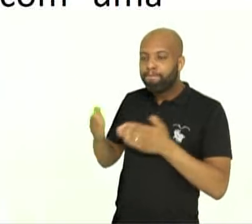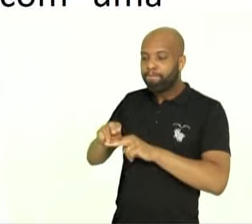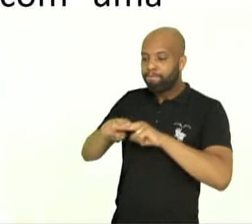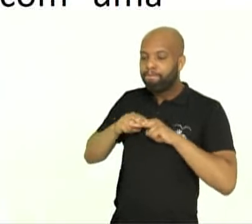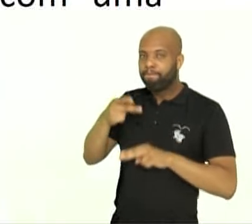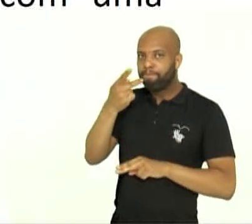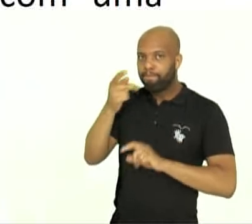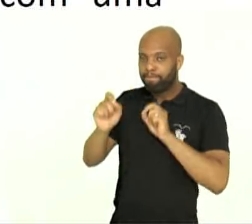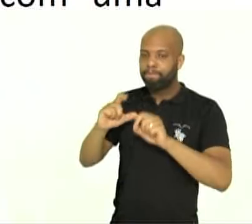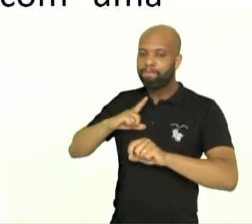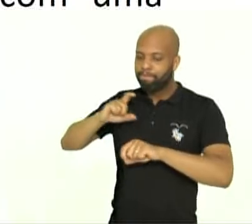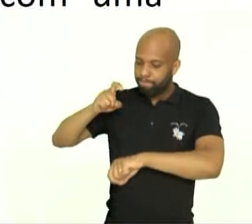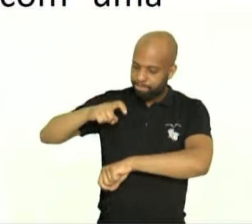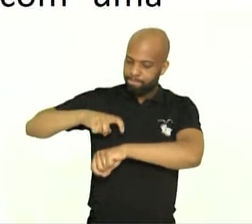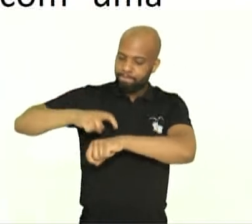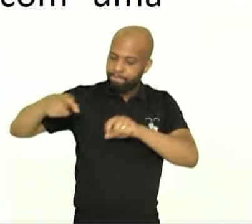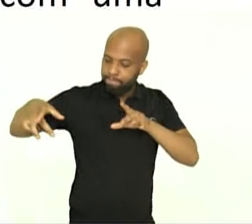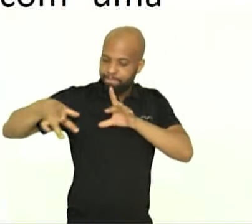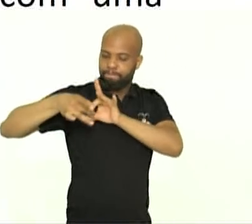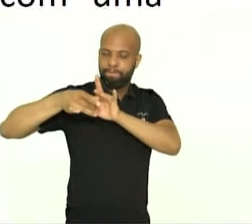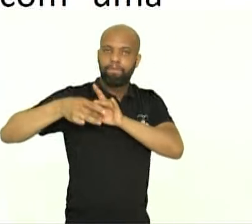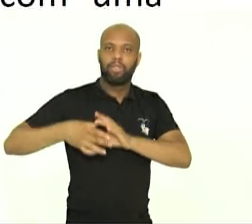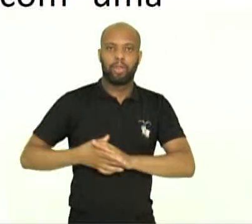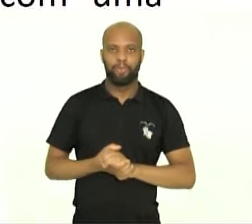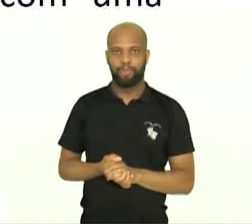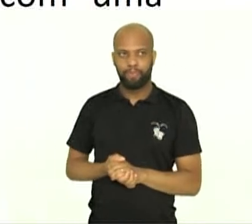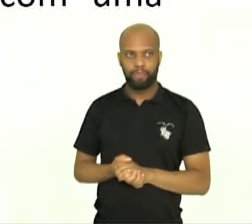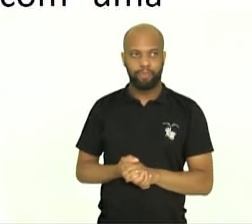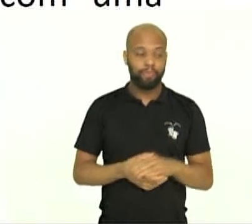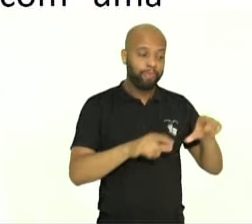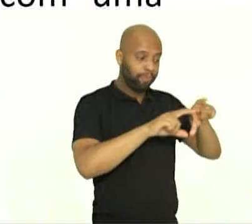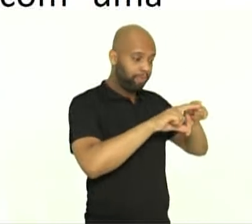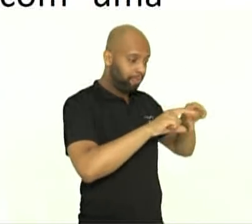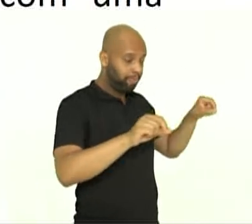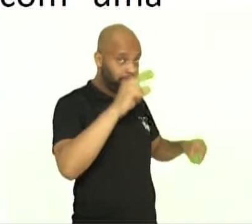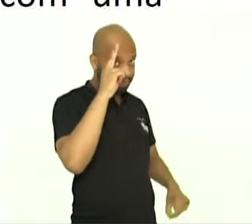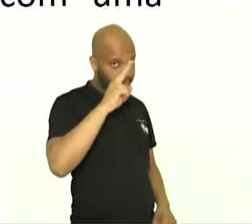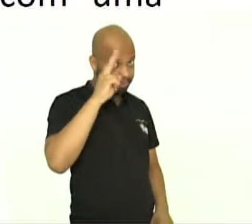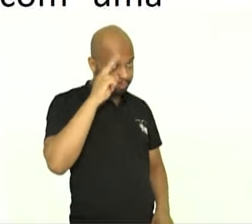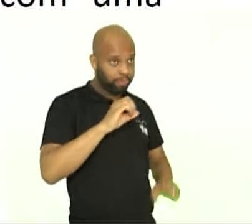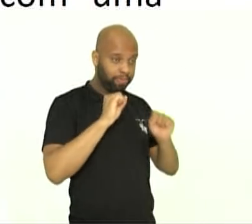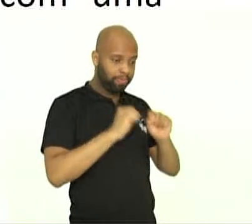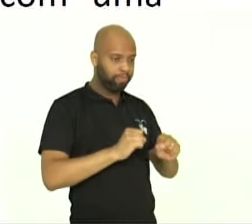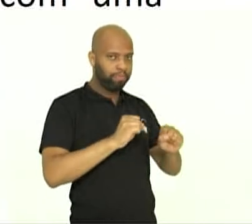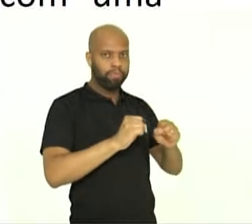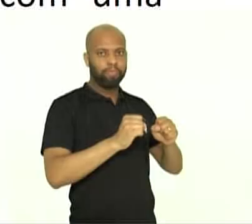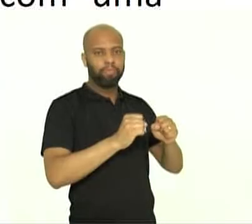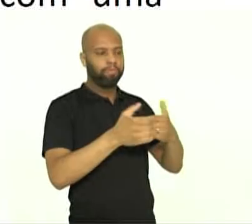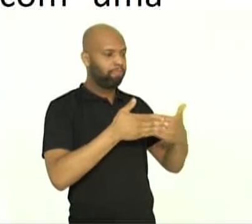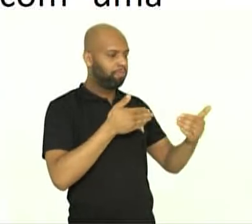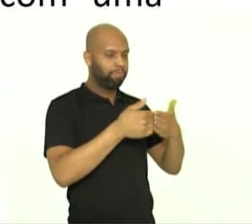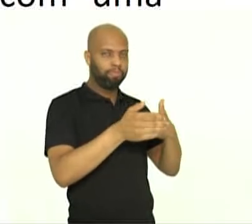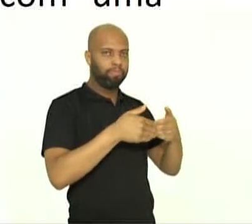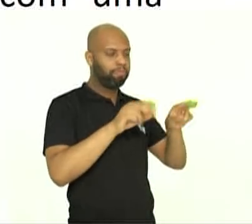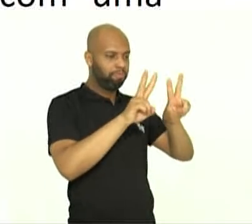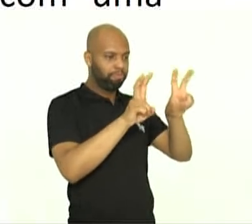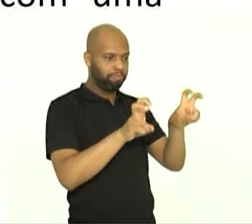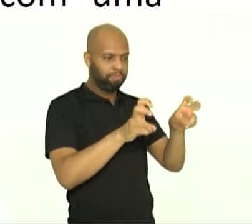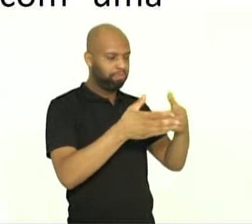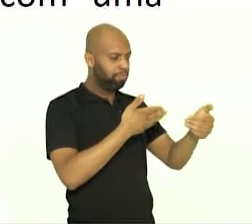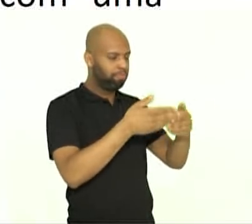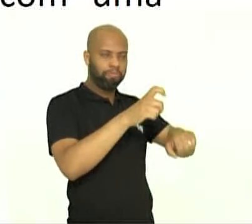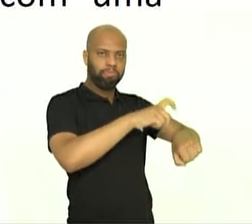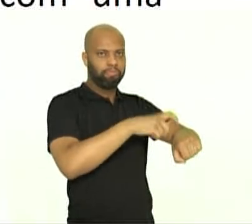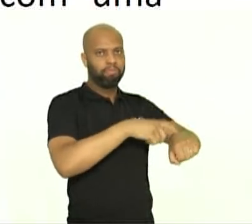disse que ela tem uma temporalidade, né? E a tirinha, ela pode abordar temas que são atemporais, que